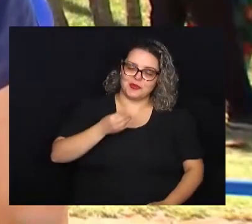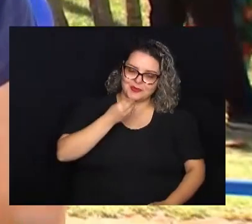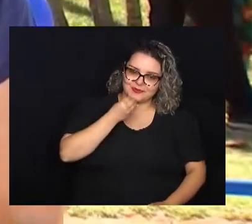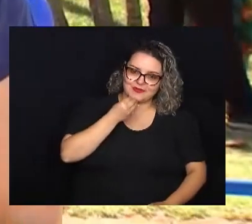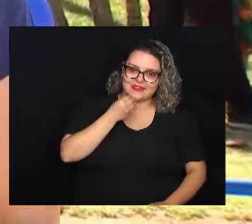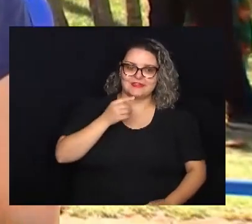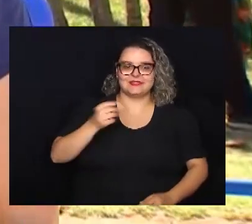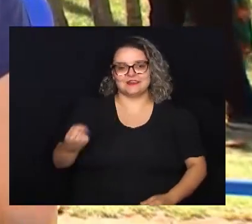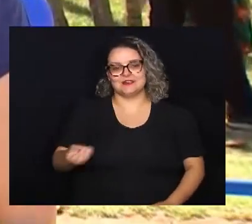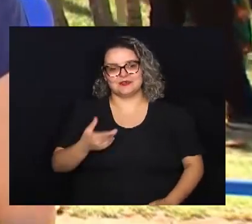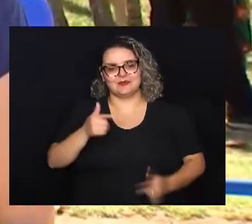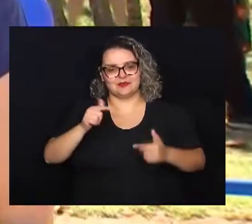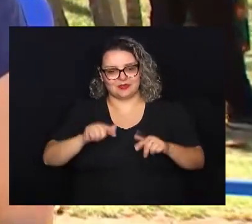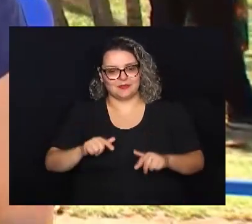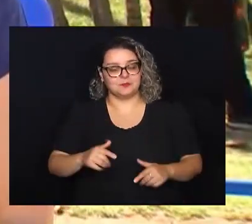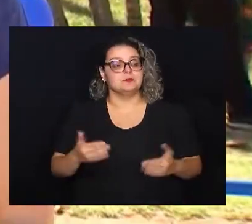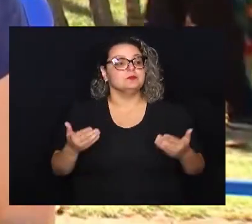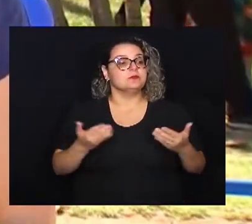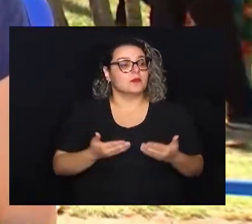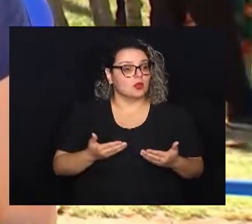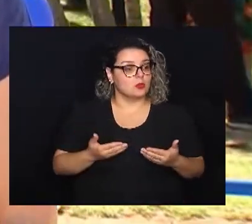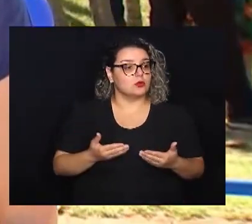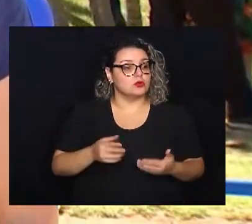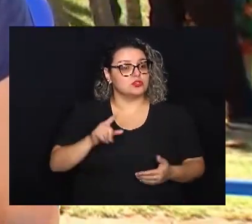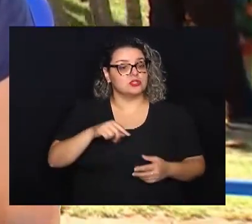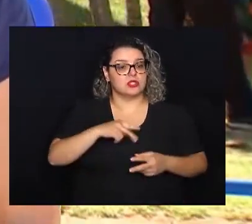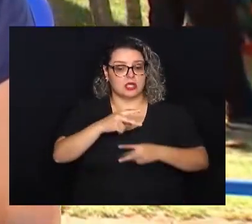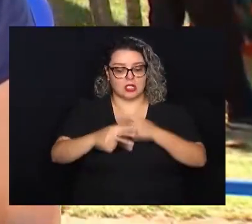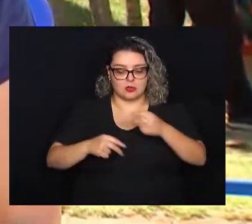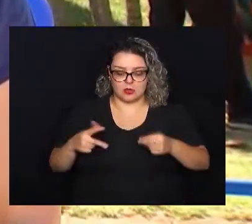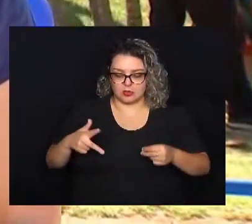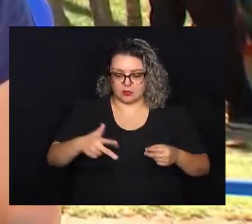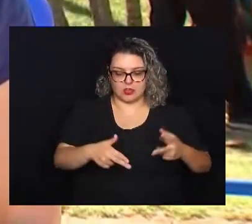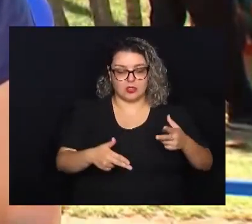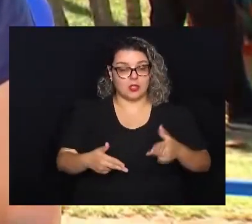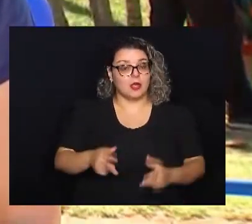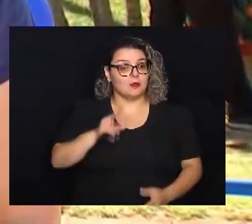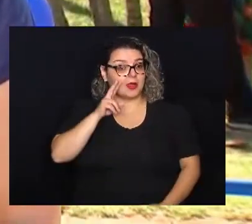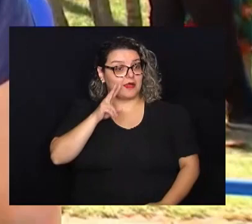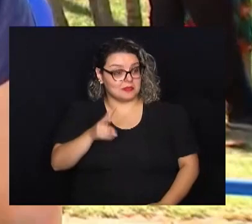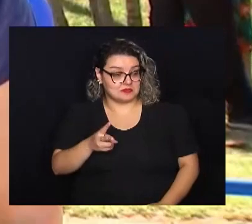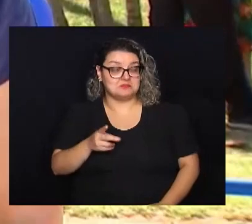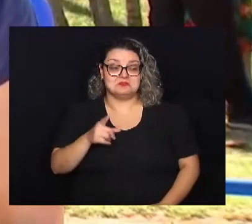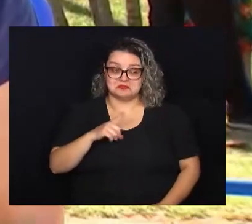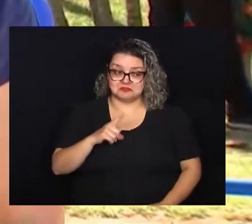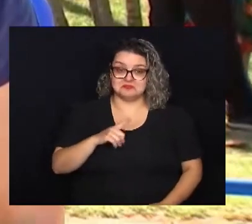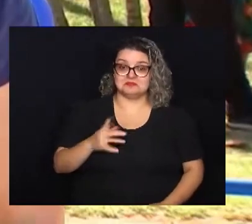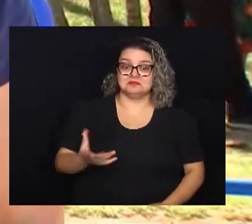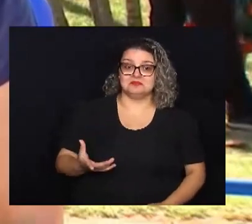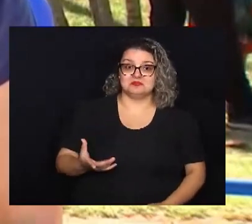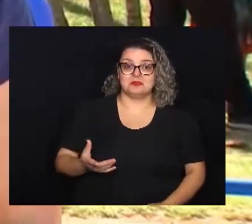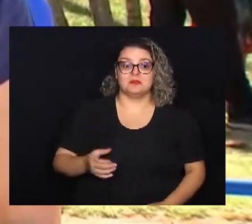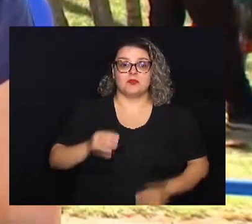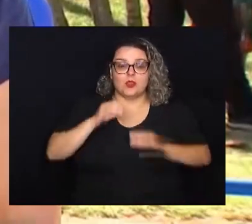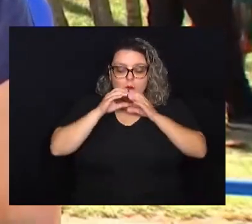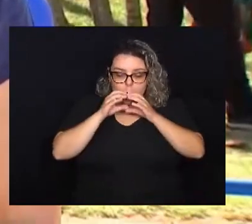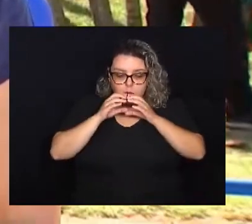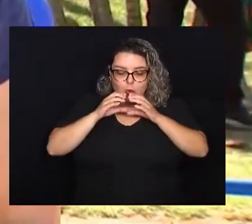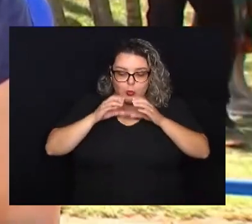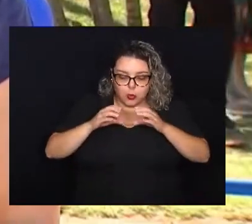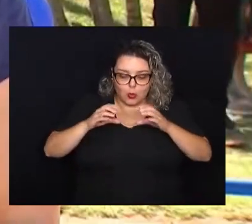novo equipamento e agora hoje é a inauguração e pelo visto que a gente vê que vai ter bexiga né